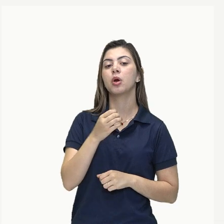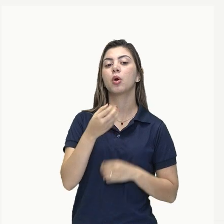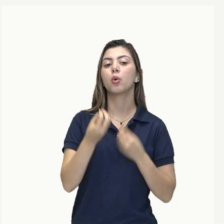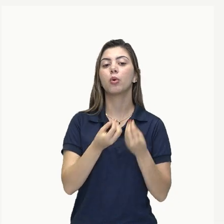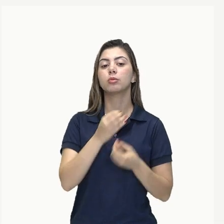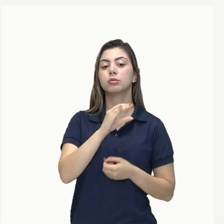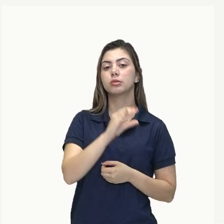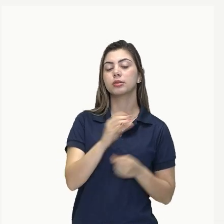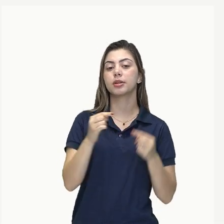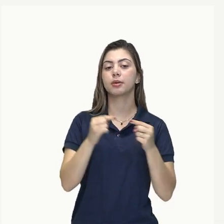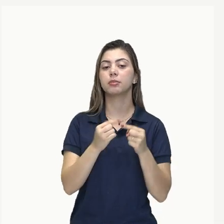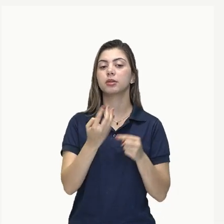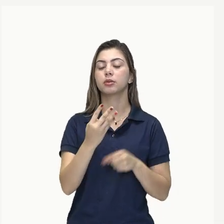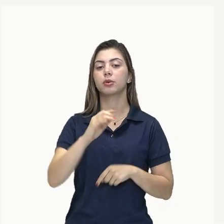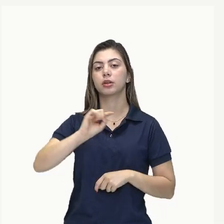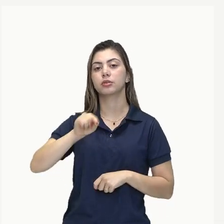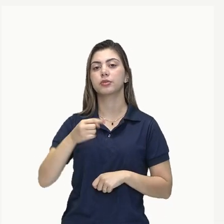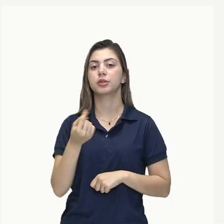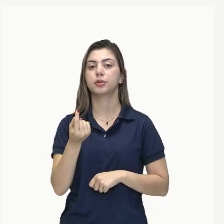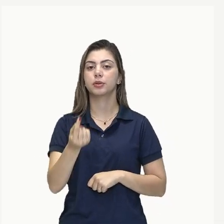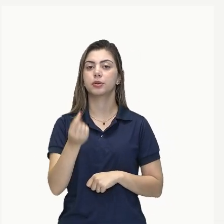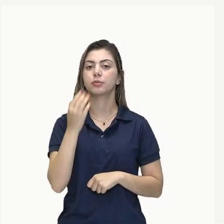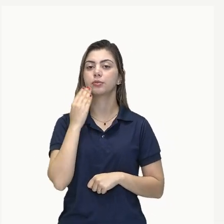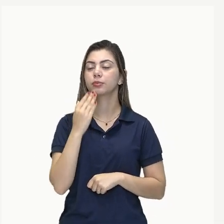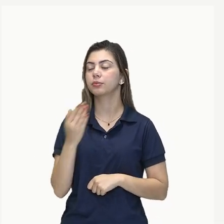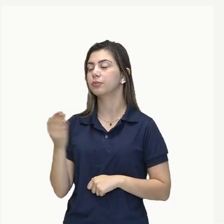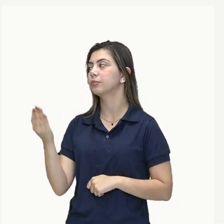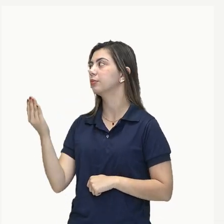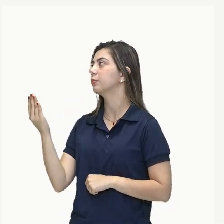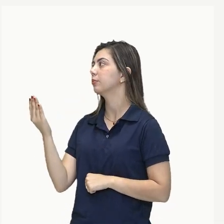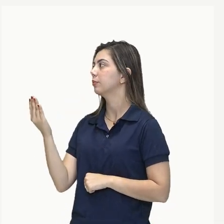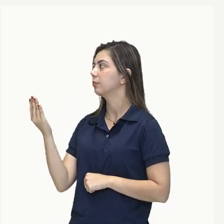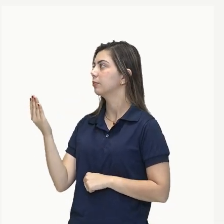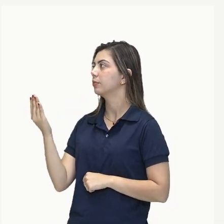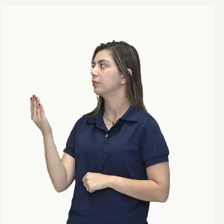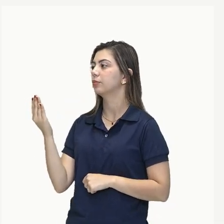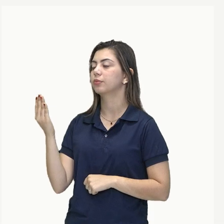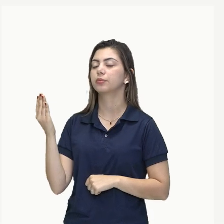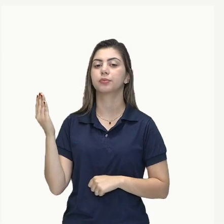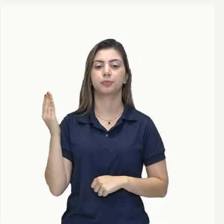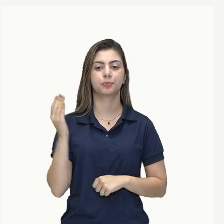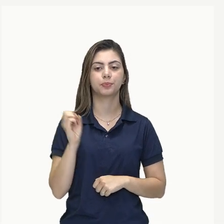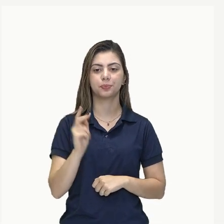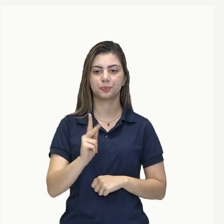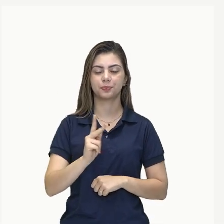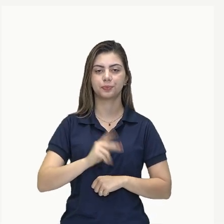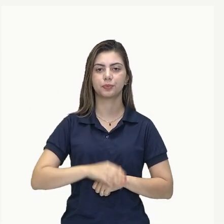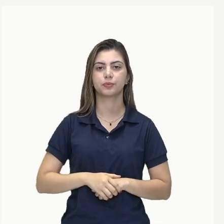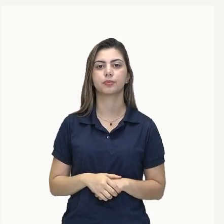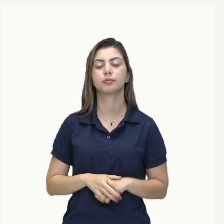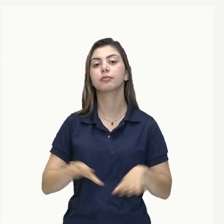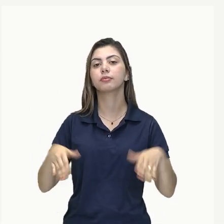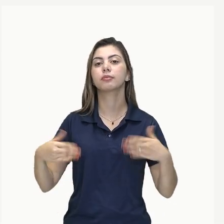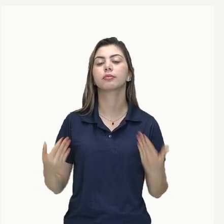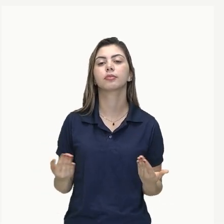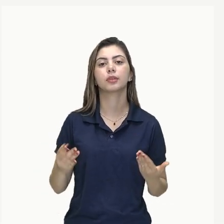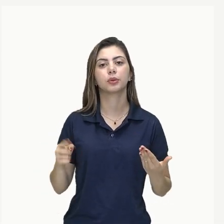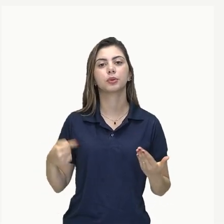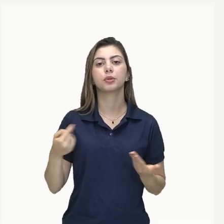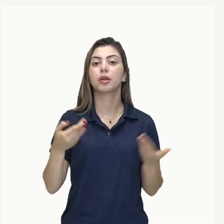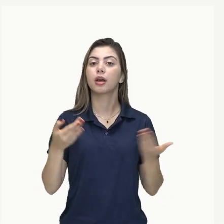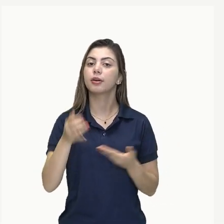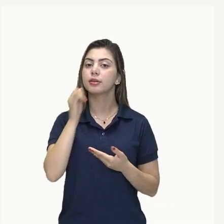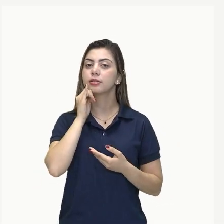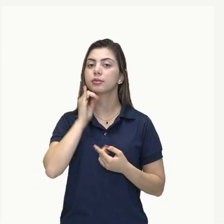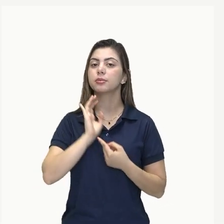o par ordenado do ponto C é 4 e 1. Tá bom? Então a gente trouxe esse primeiro